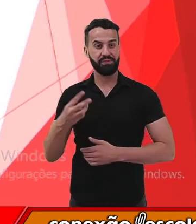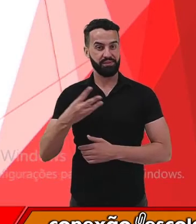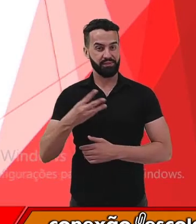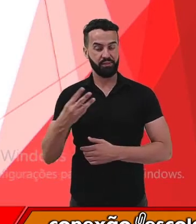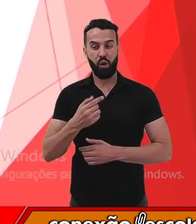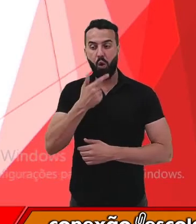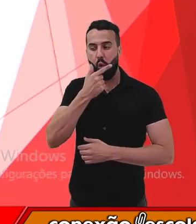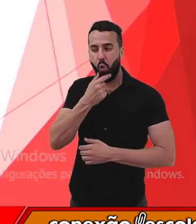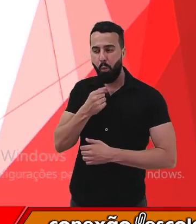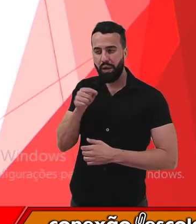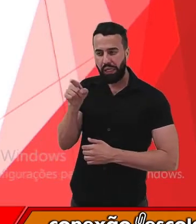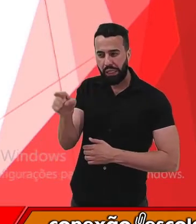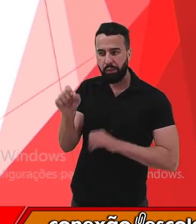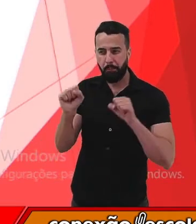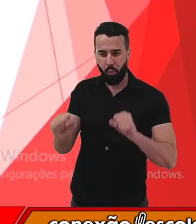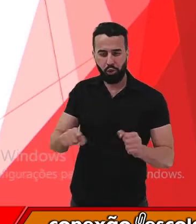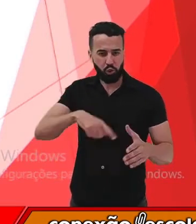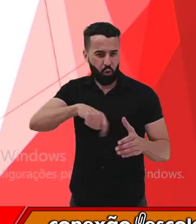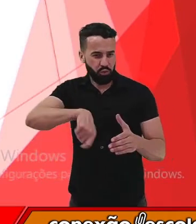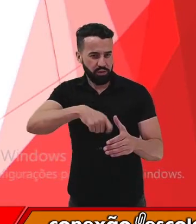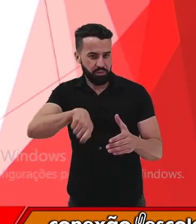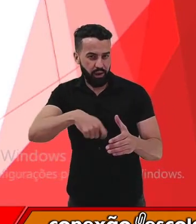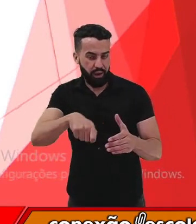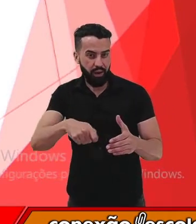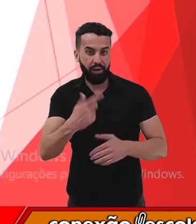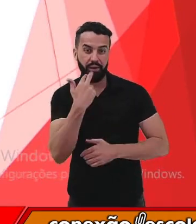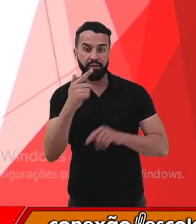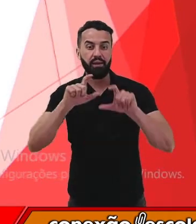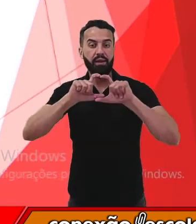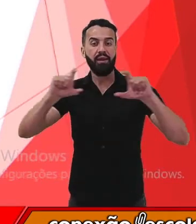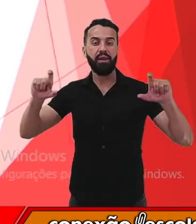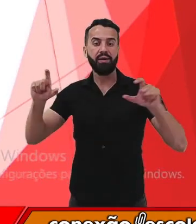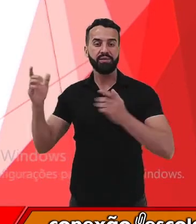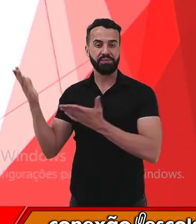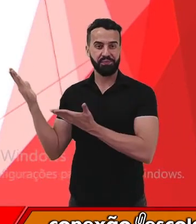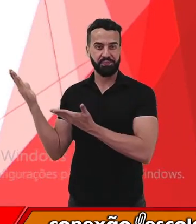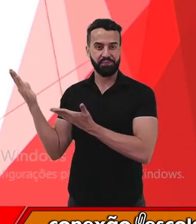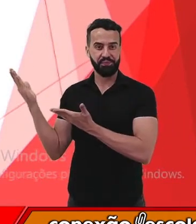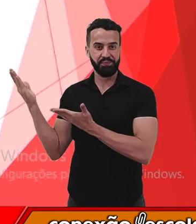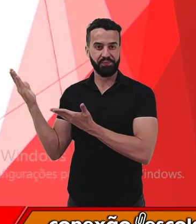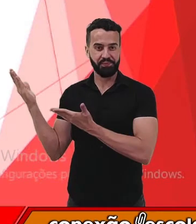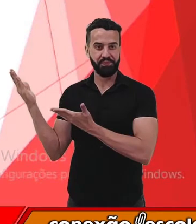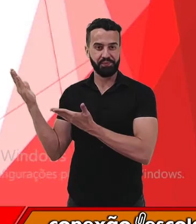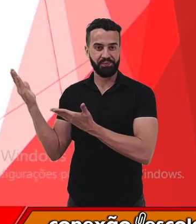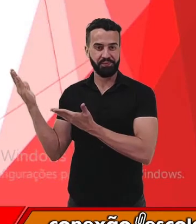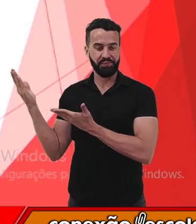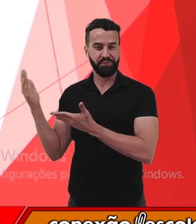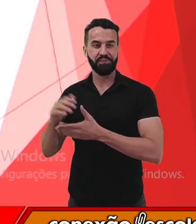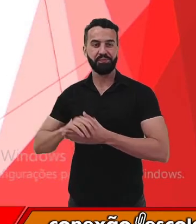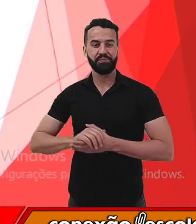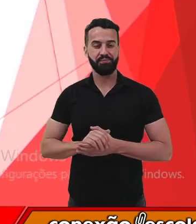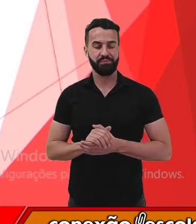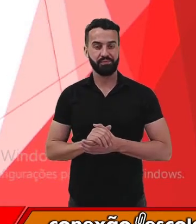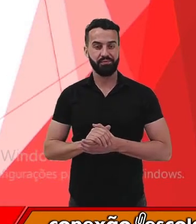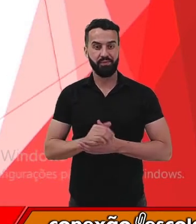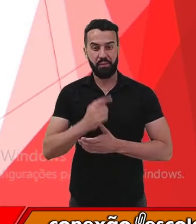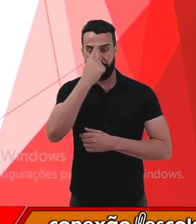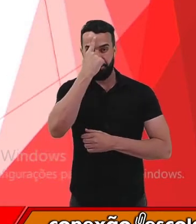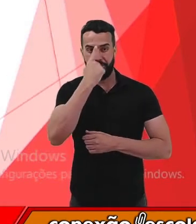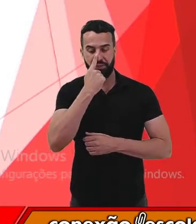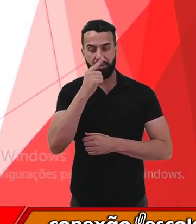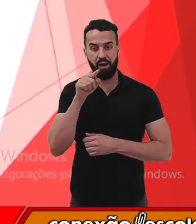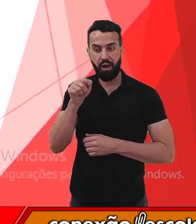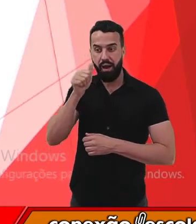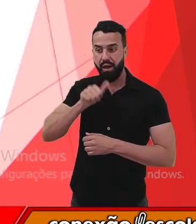pode cozinhar, he can cook. E a última imagem,